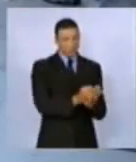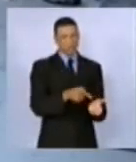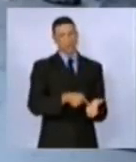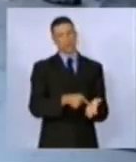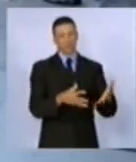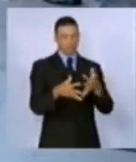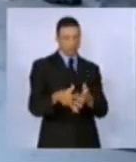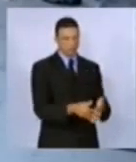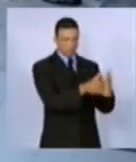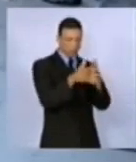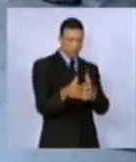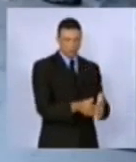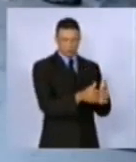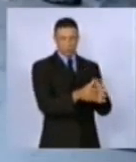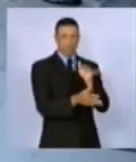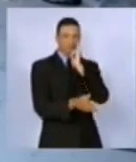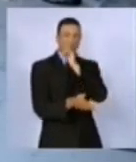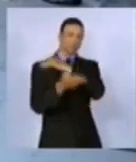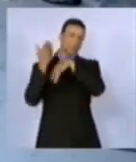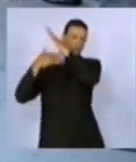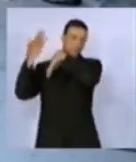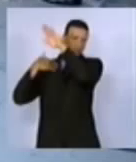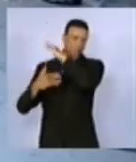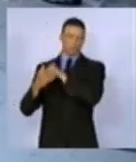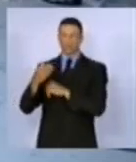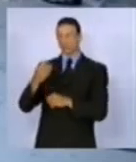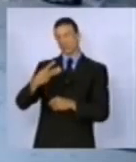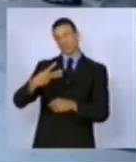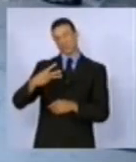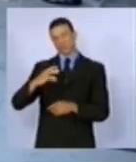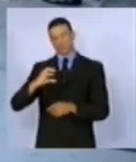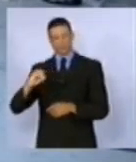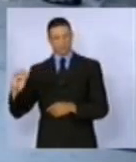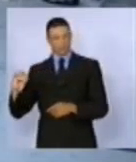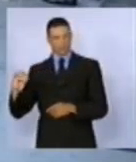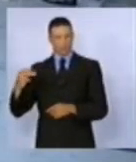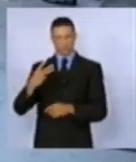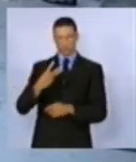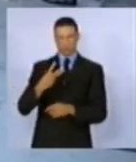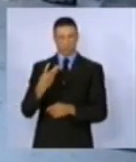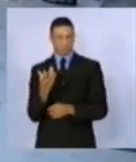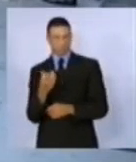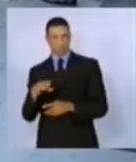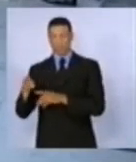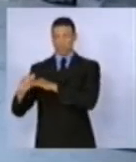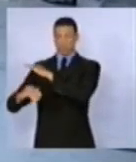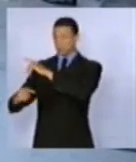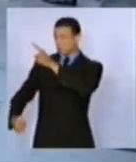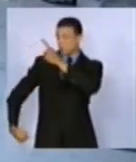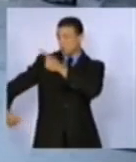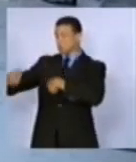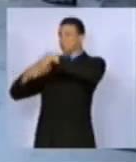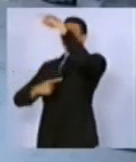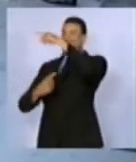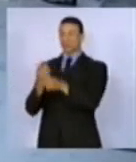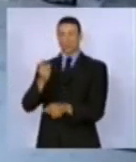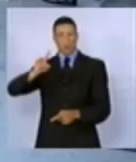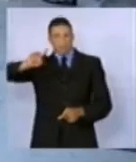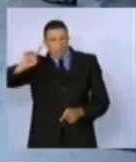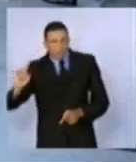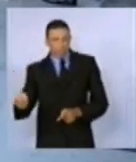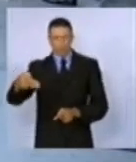mecânica então máquinas que no passado custavam R 360.000 passaram a custar em torno de R 1 milhão deais e além